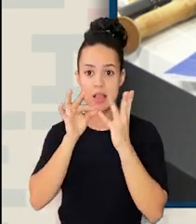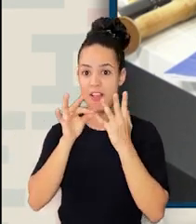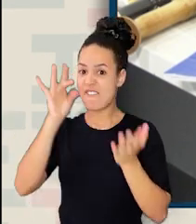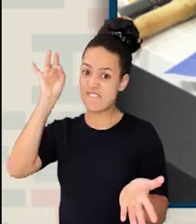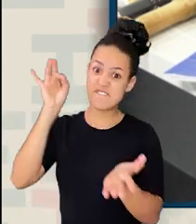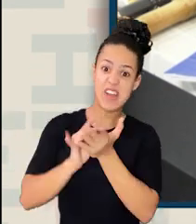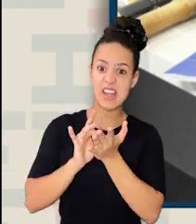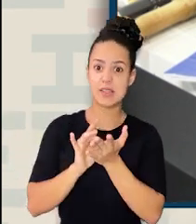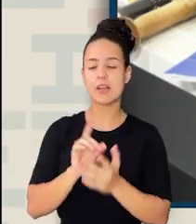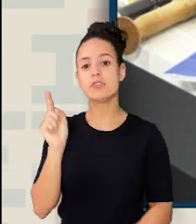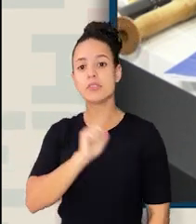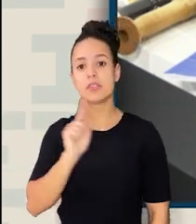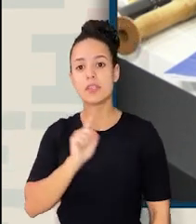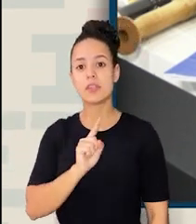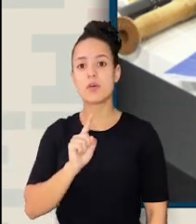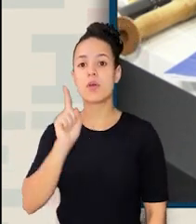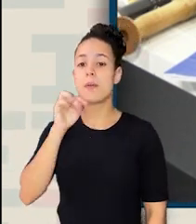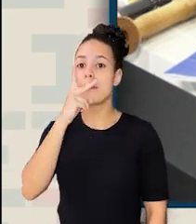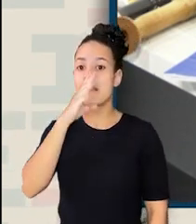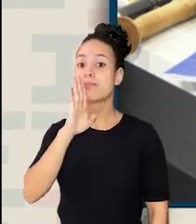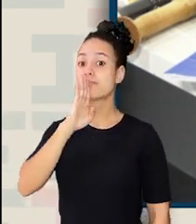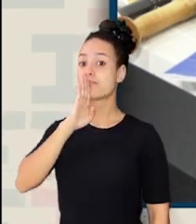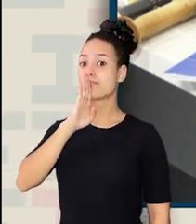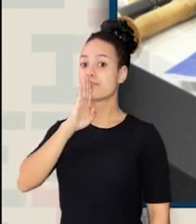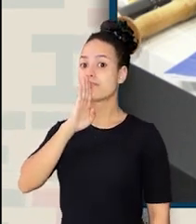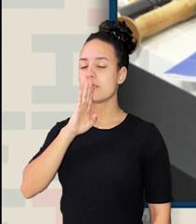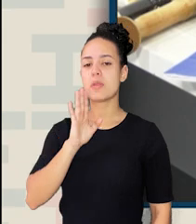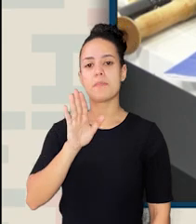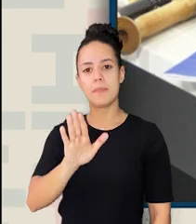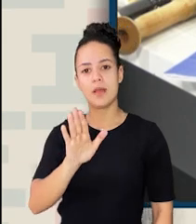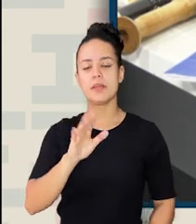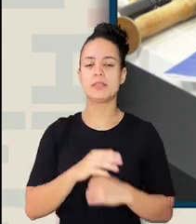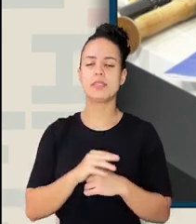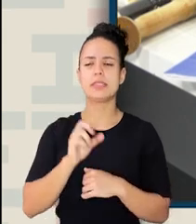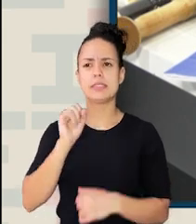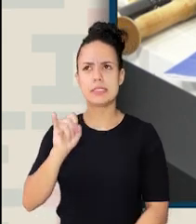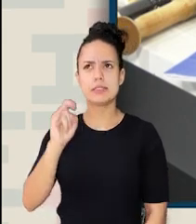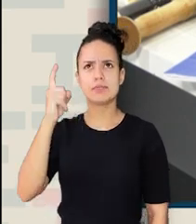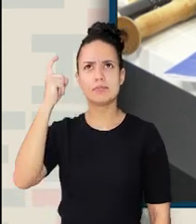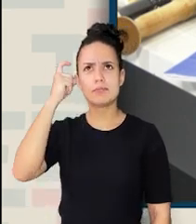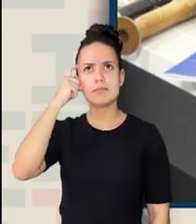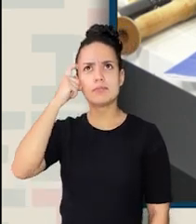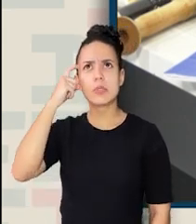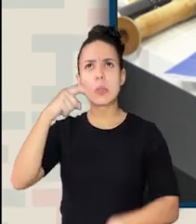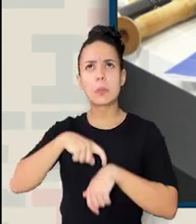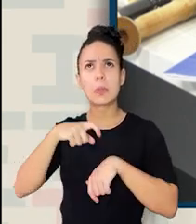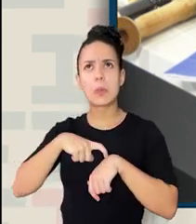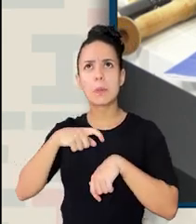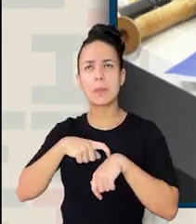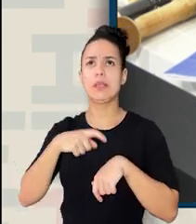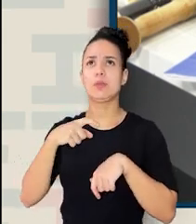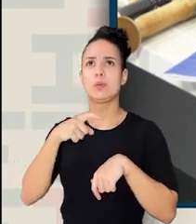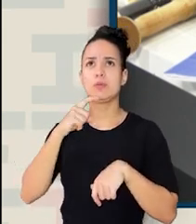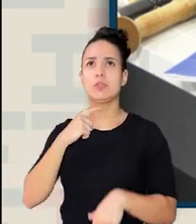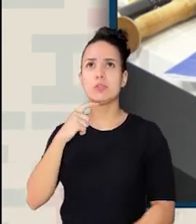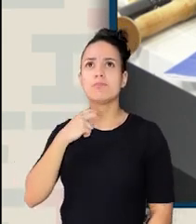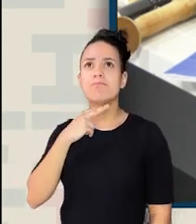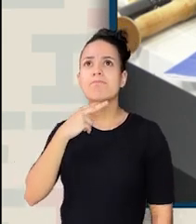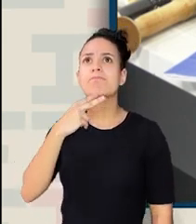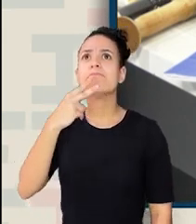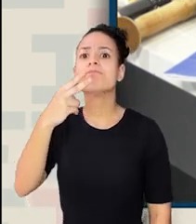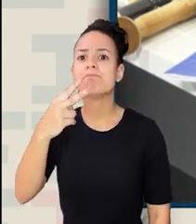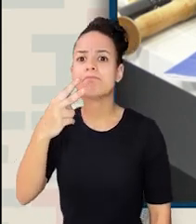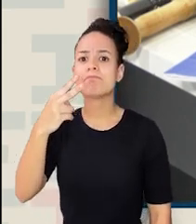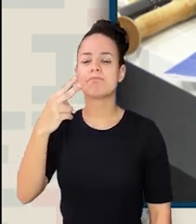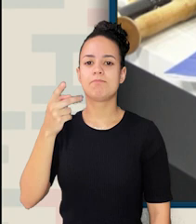realmente, né? Ela é uma vogal muda, mas se você pensa nela na hora de emitir o som, vai mudar a